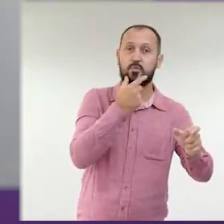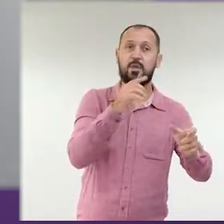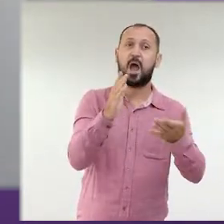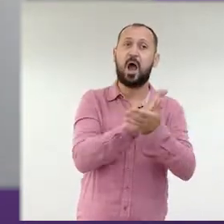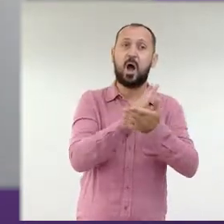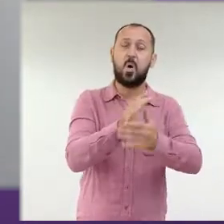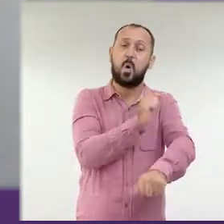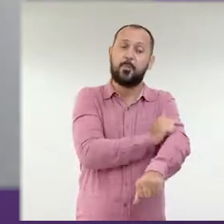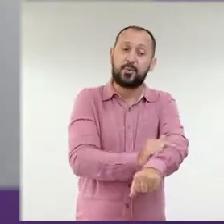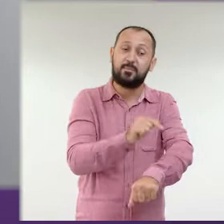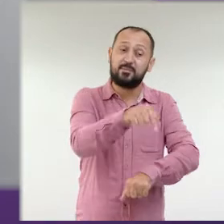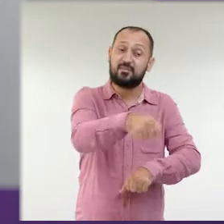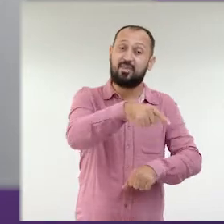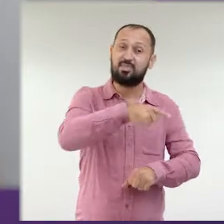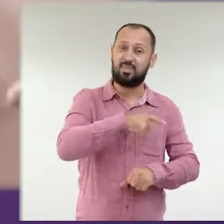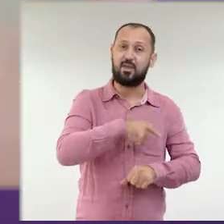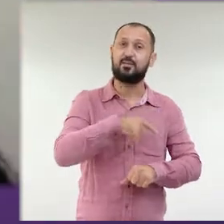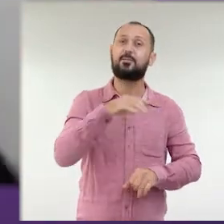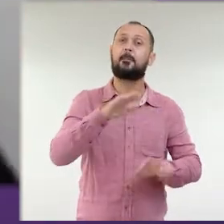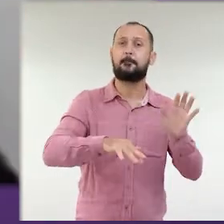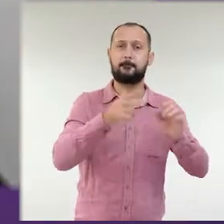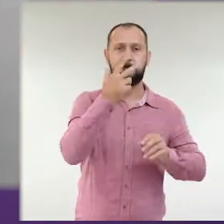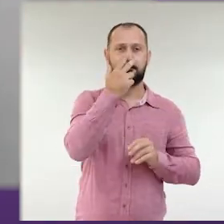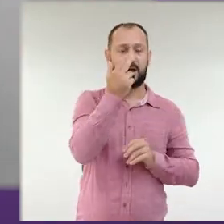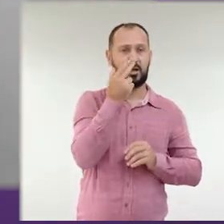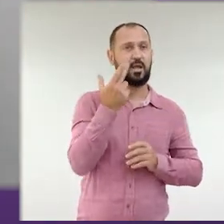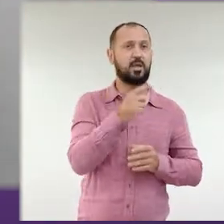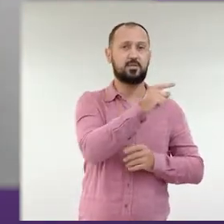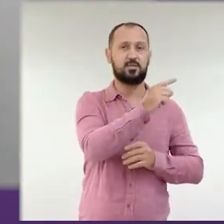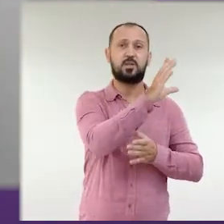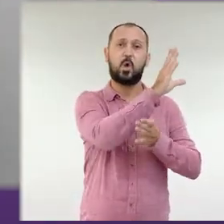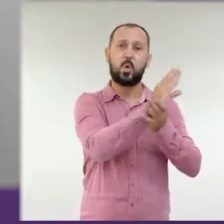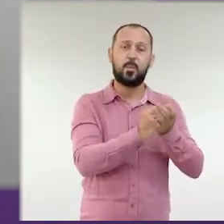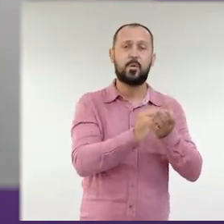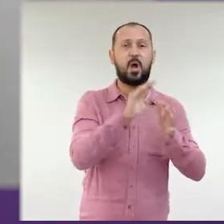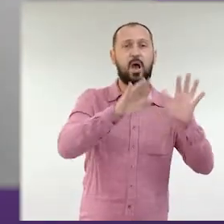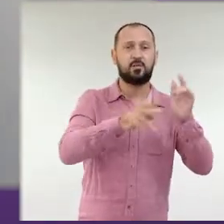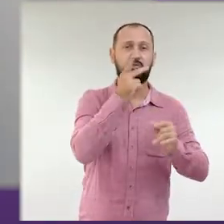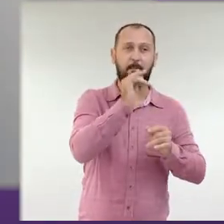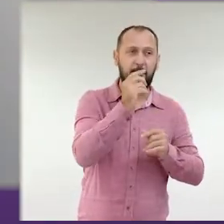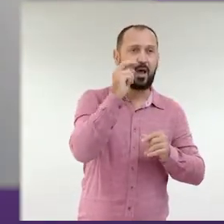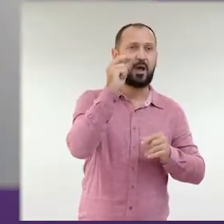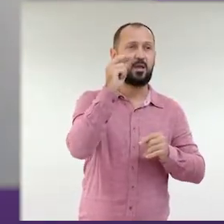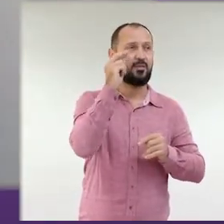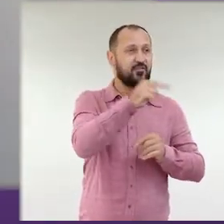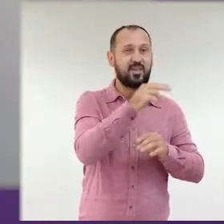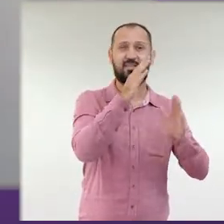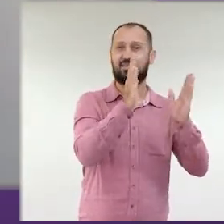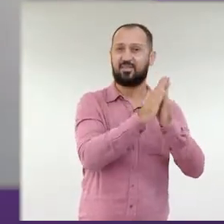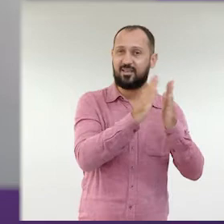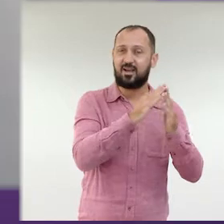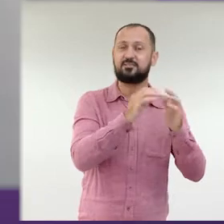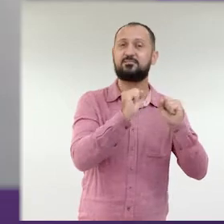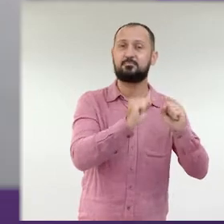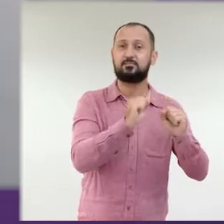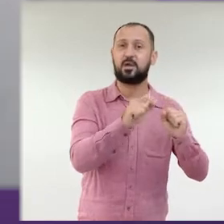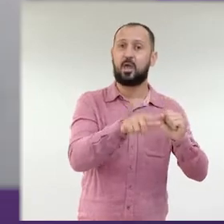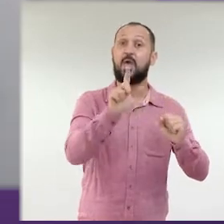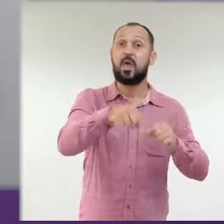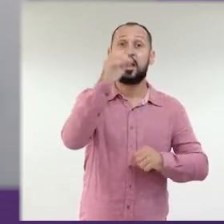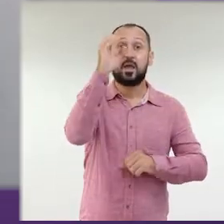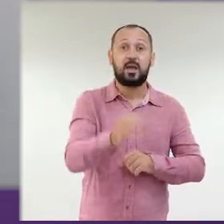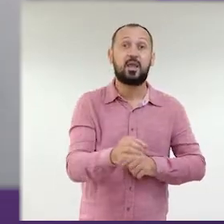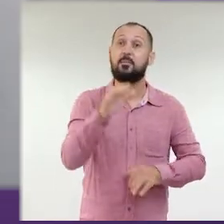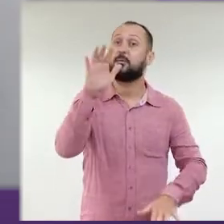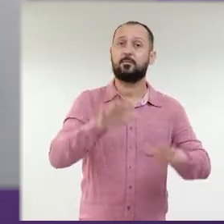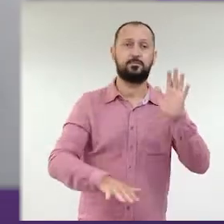algumas atitudes que eles praticam, apesar de serem repetidas o comportamento que por vezes eles veem em casa, podem ser consideradas